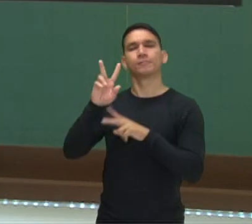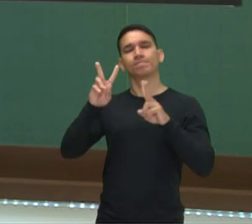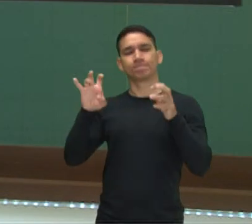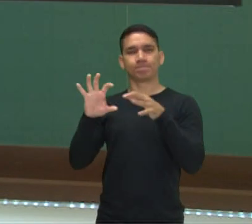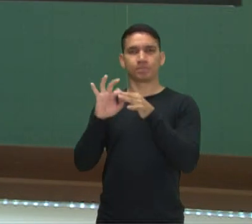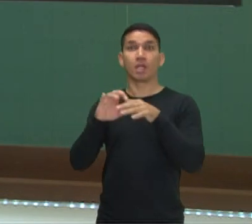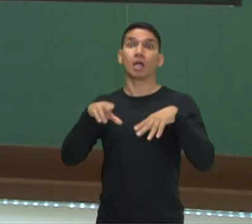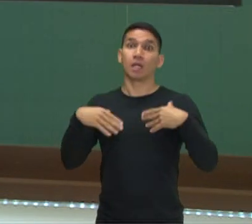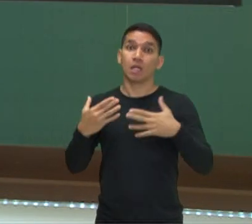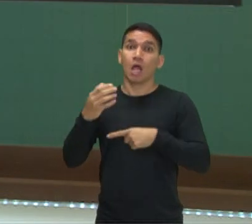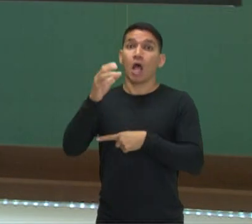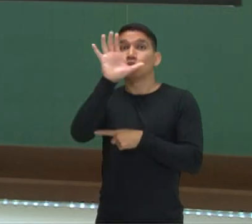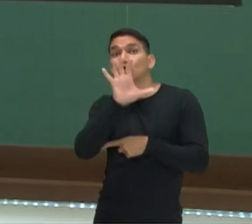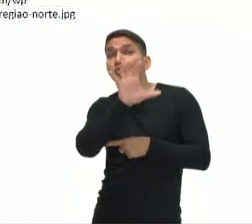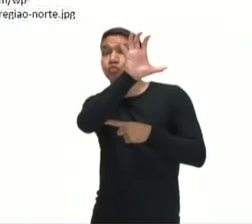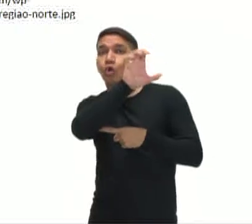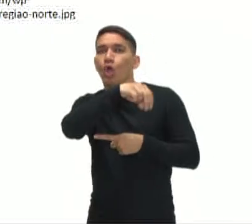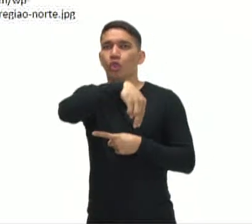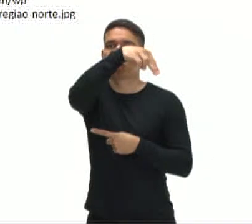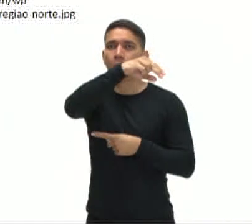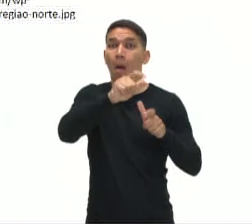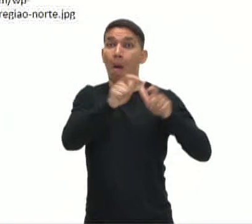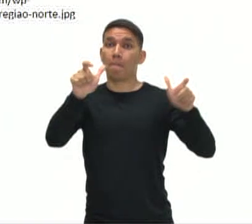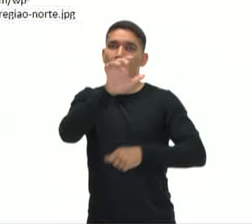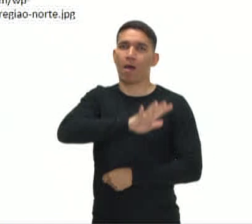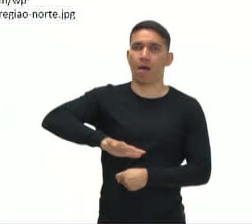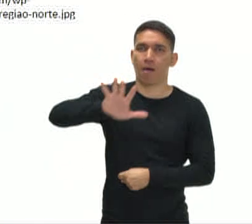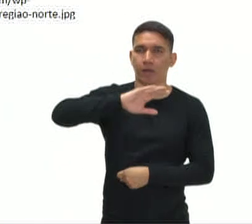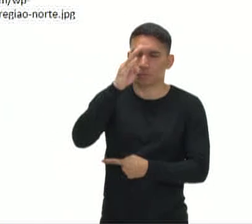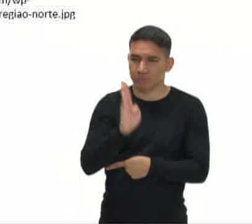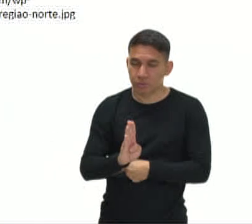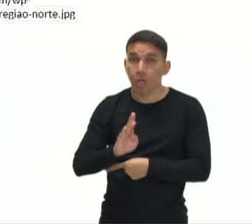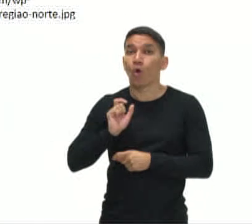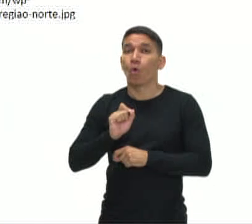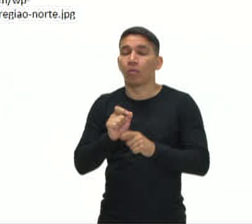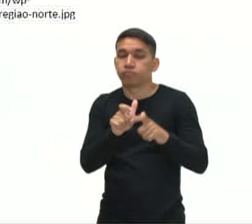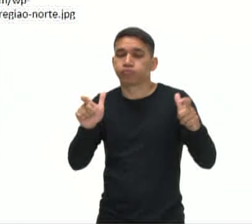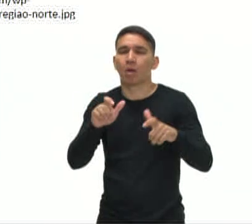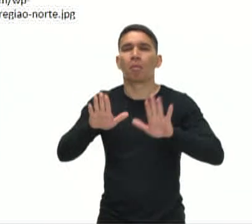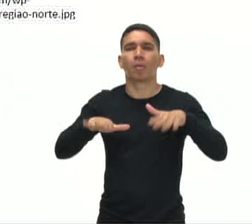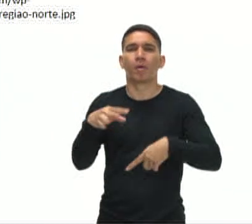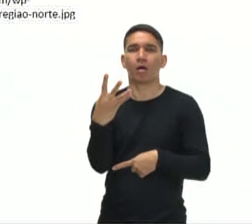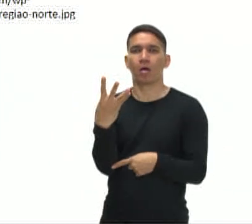é a maior região do Brasil, ocupando aproximadamente